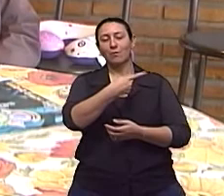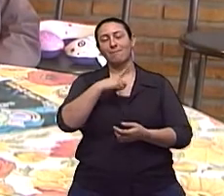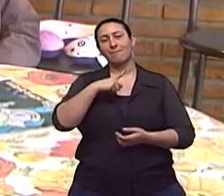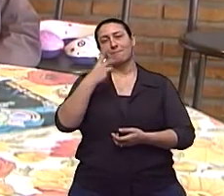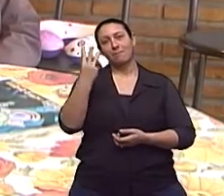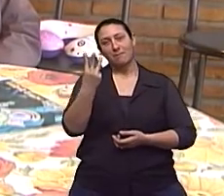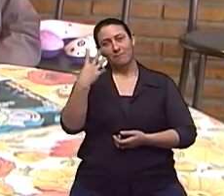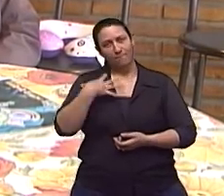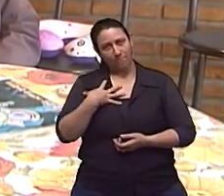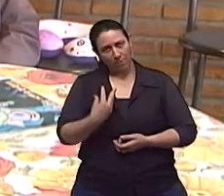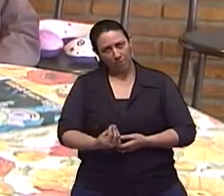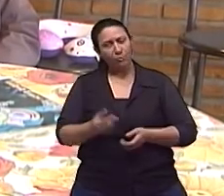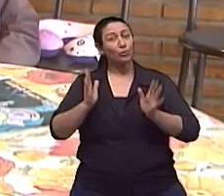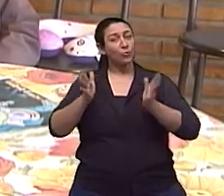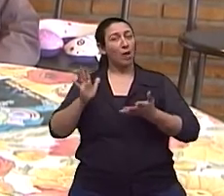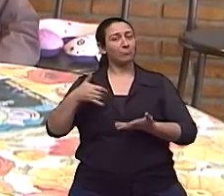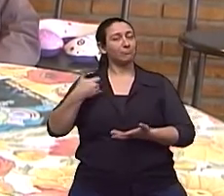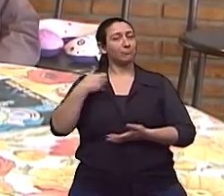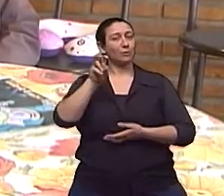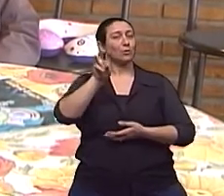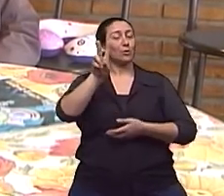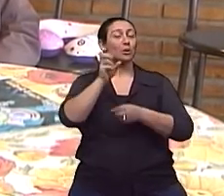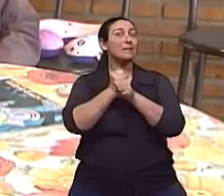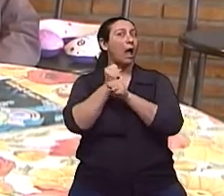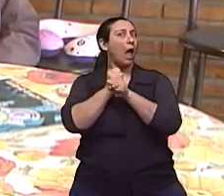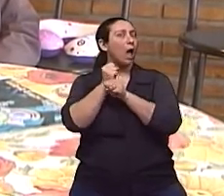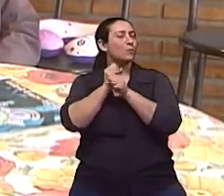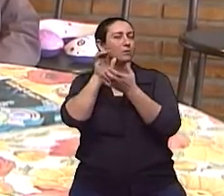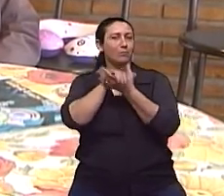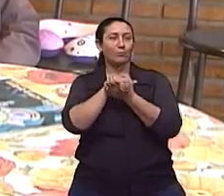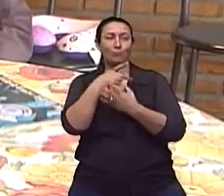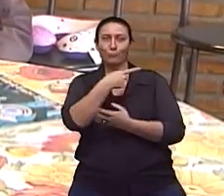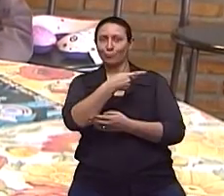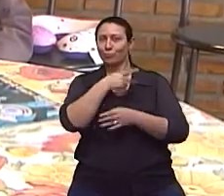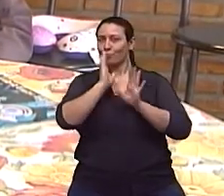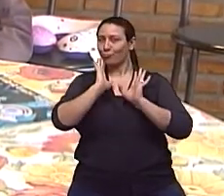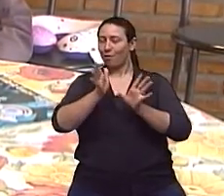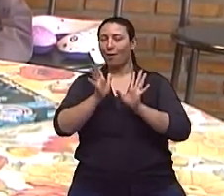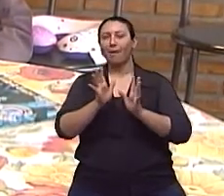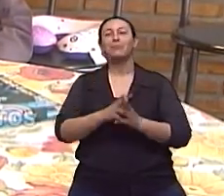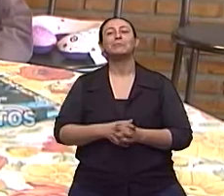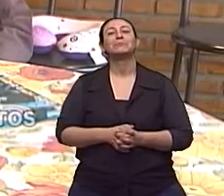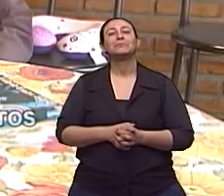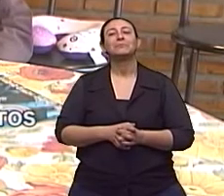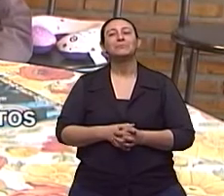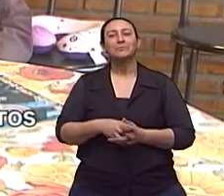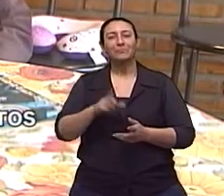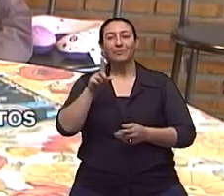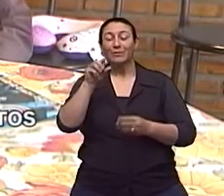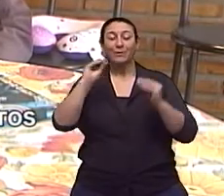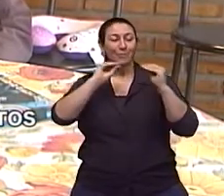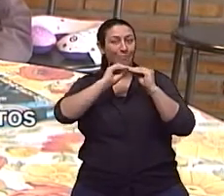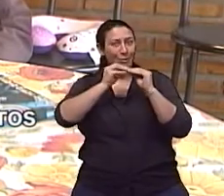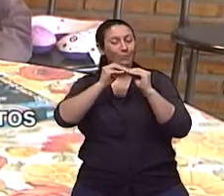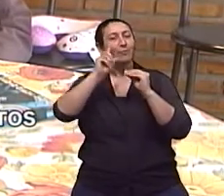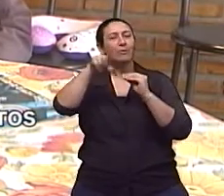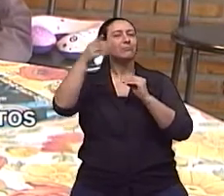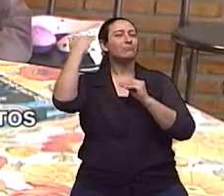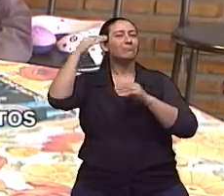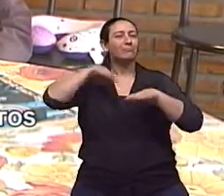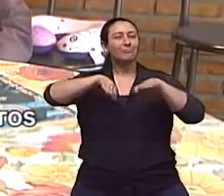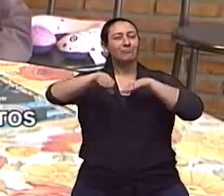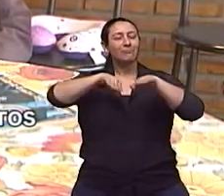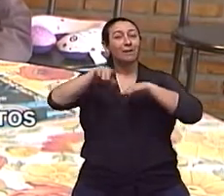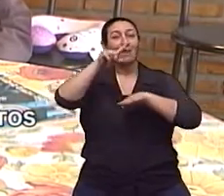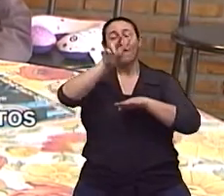três filhos eu já fizemos 52 anos de casado já temos bodas de ouro primeiro beijo por lá na carinho mandando mano